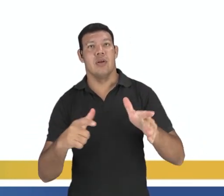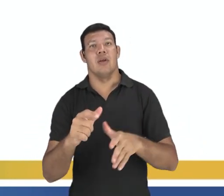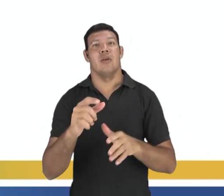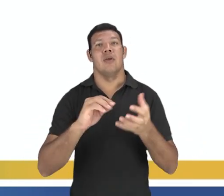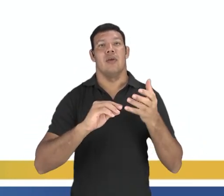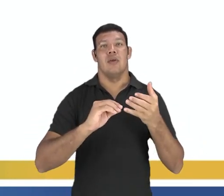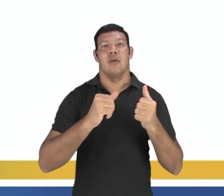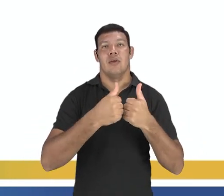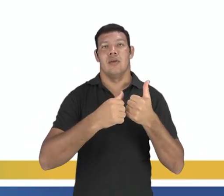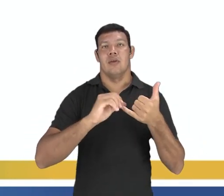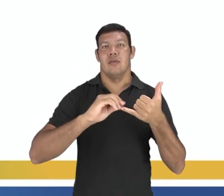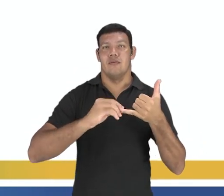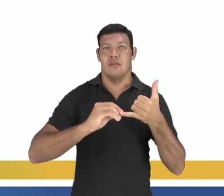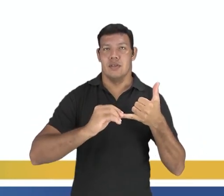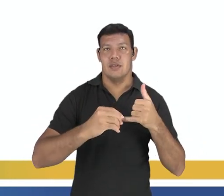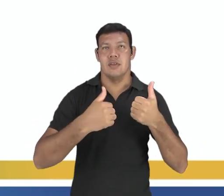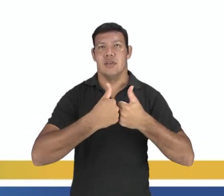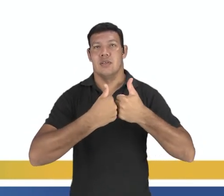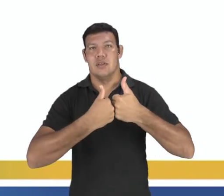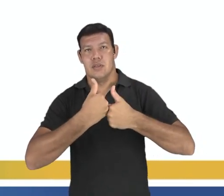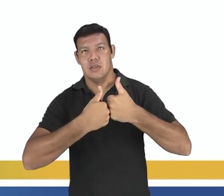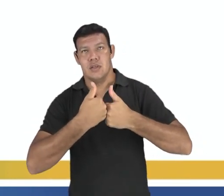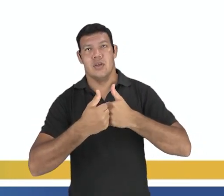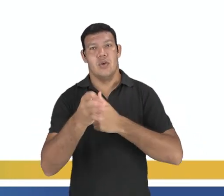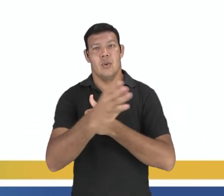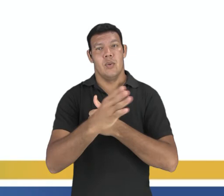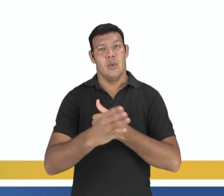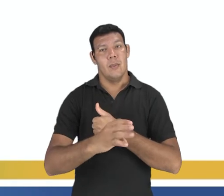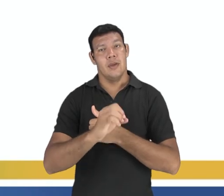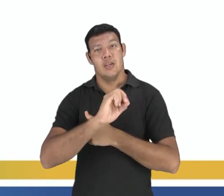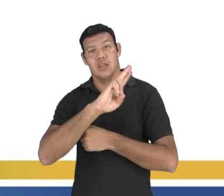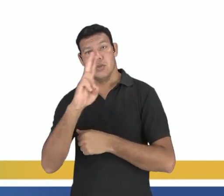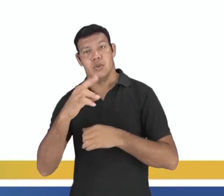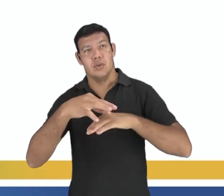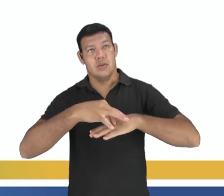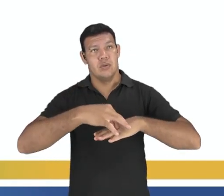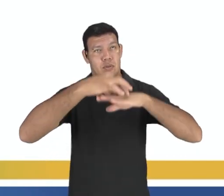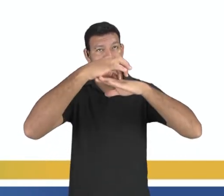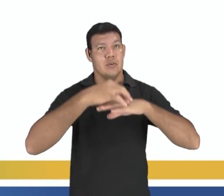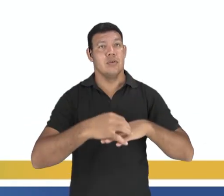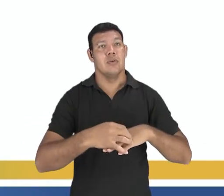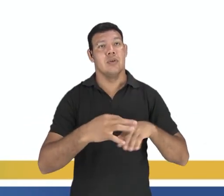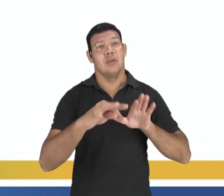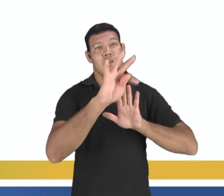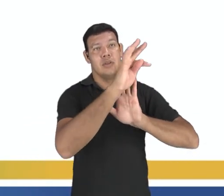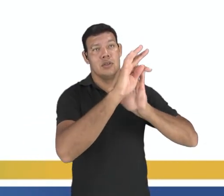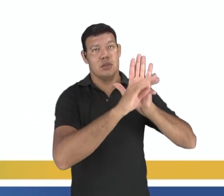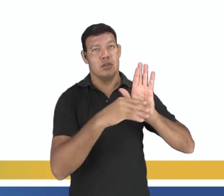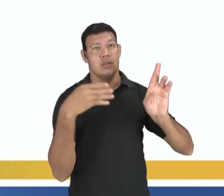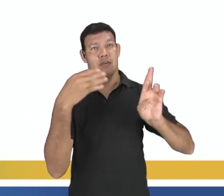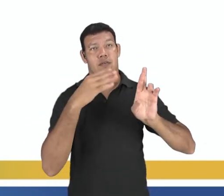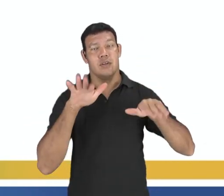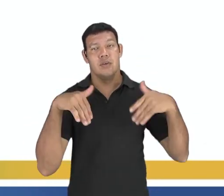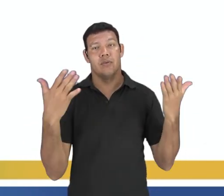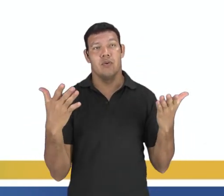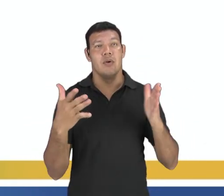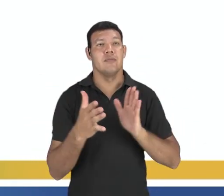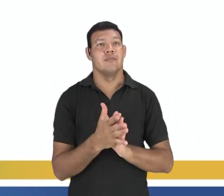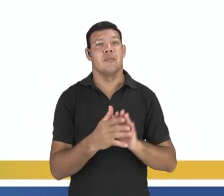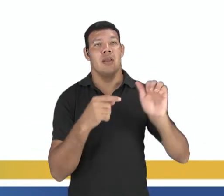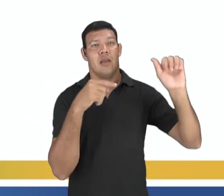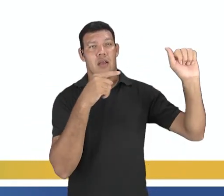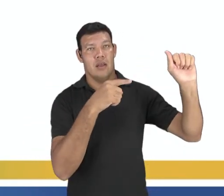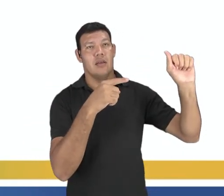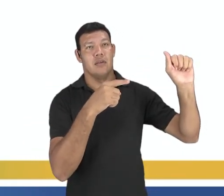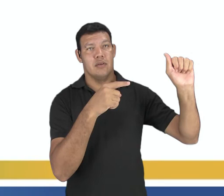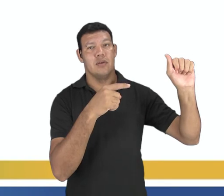e carnes, por exemplo. O texto faz referência a ou ao, letra A, uso da moeda, B,